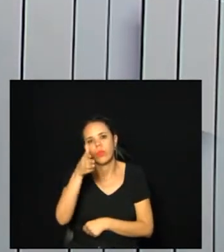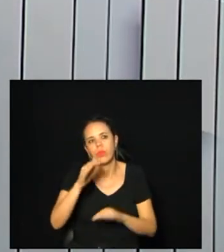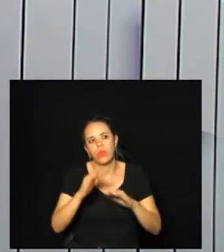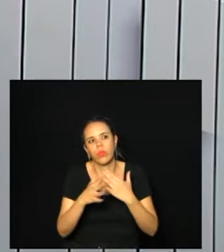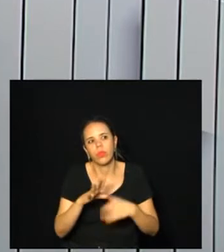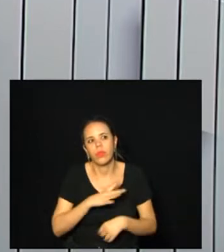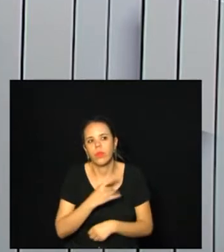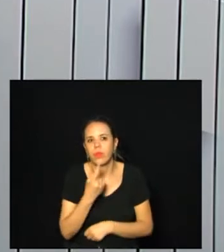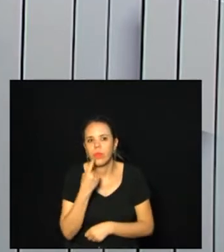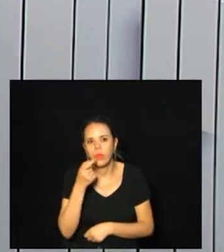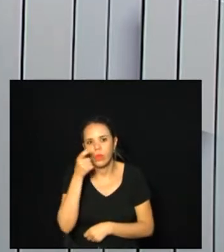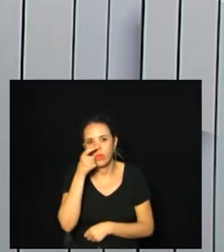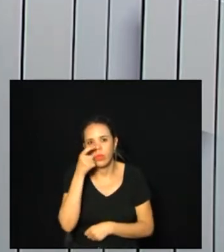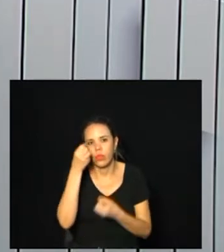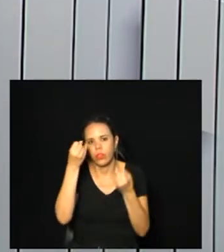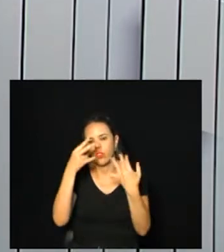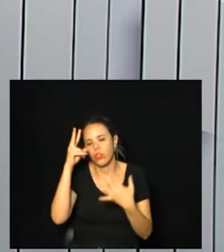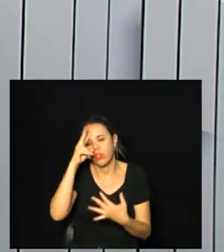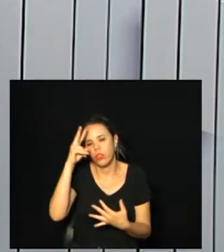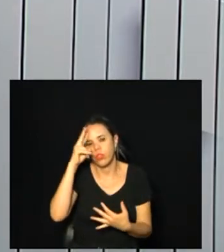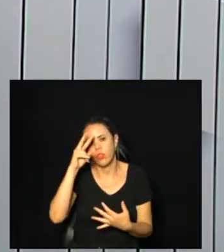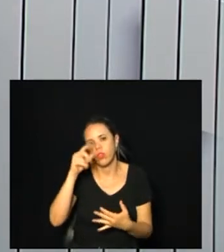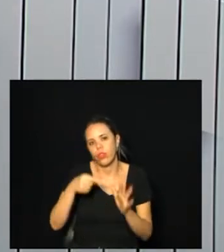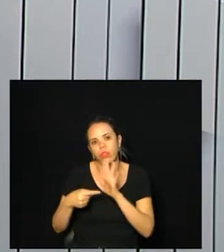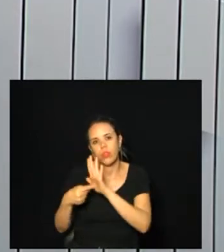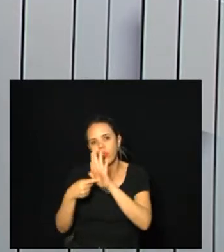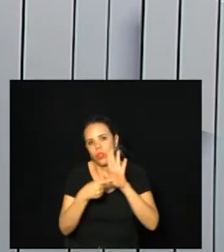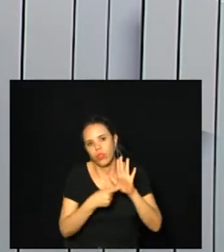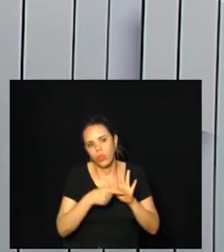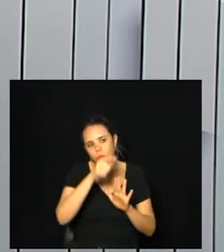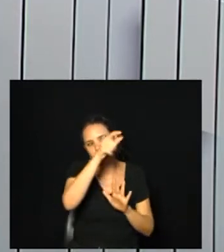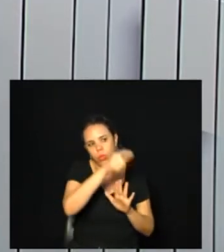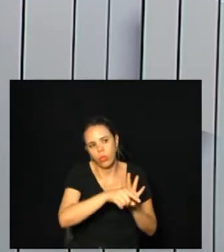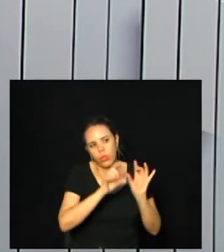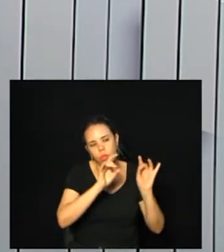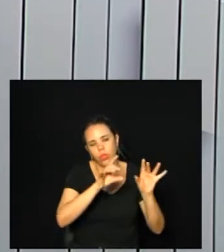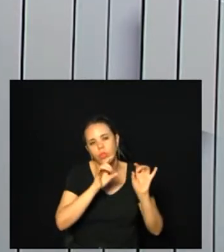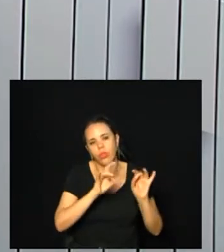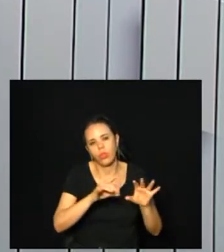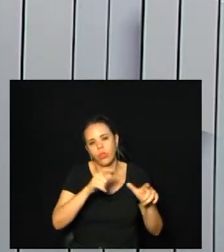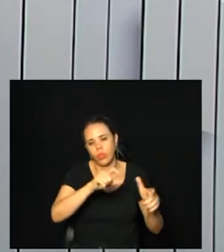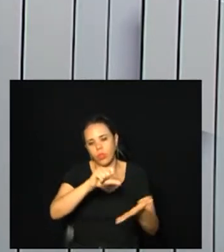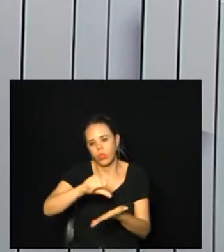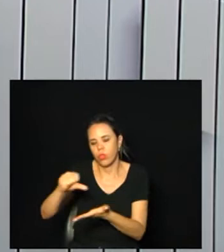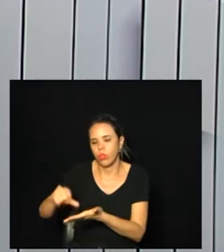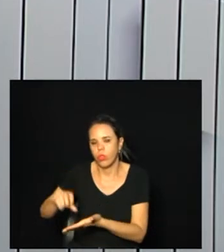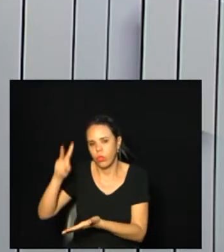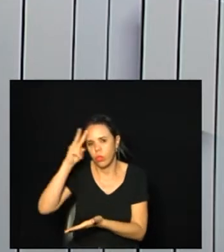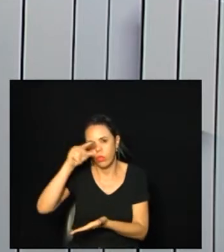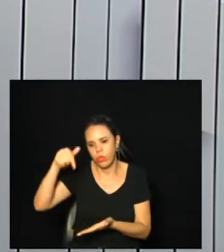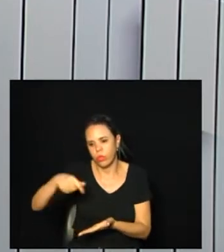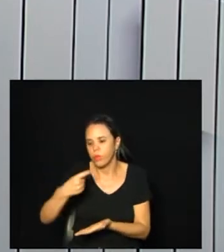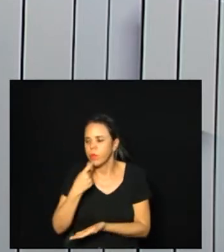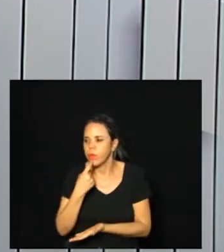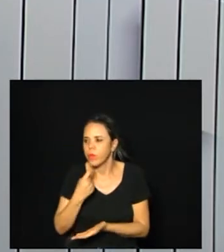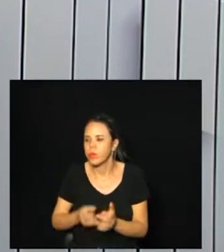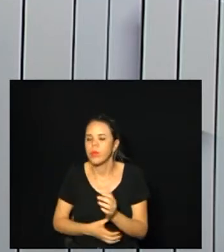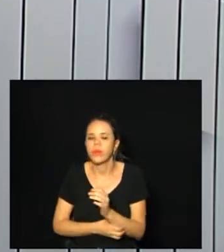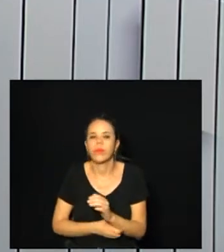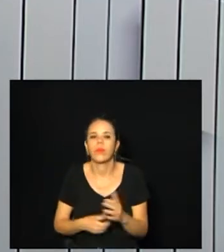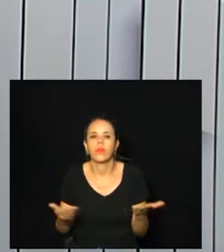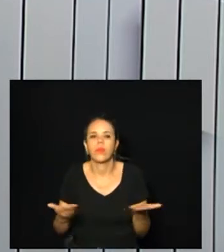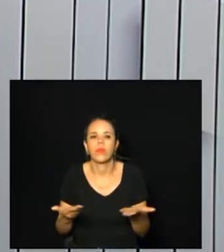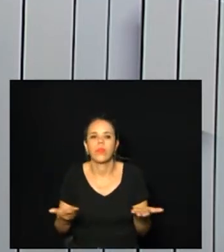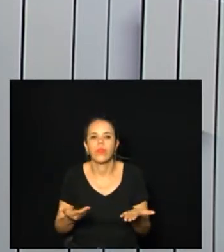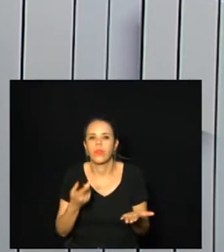da cidade contar a história, mostrar personagens, locais históricos aqui de Campinas e hoje